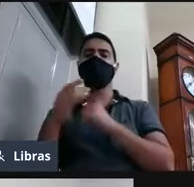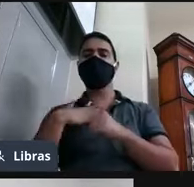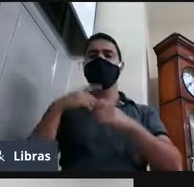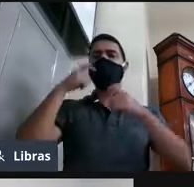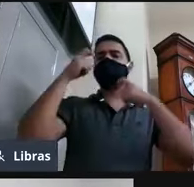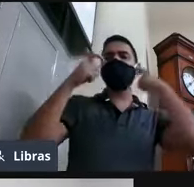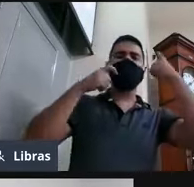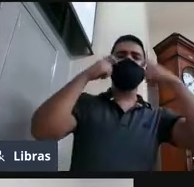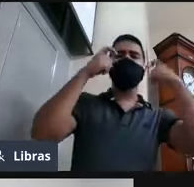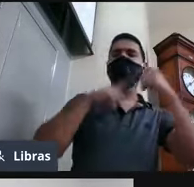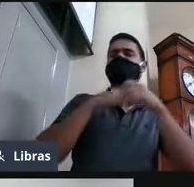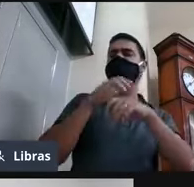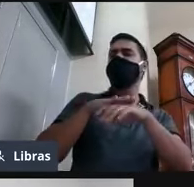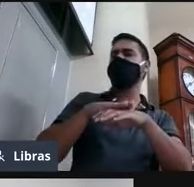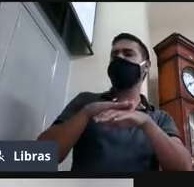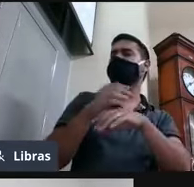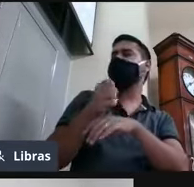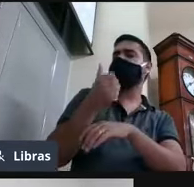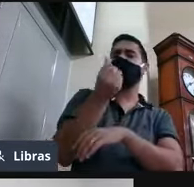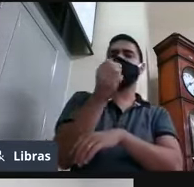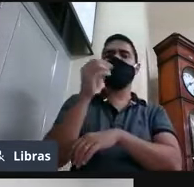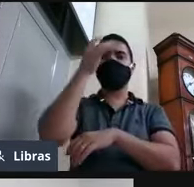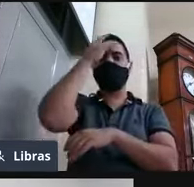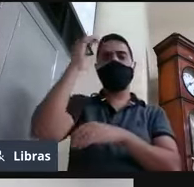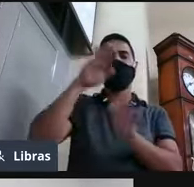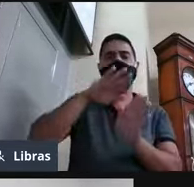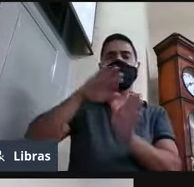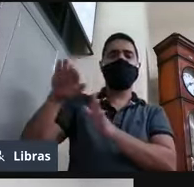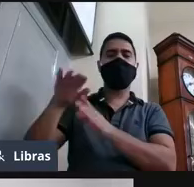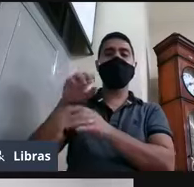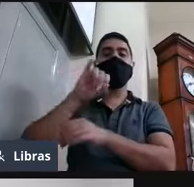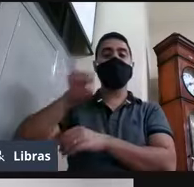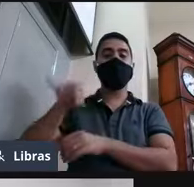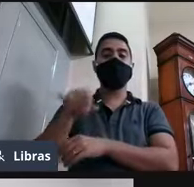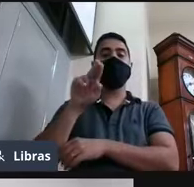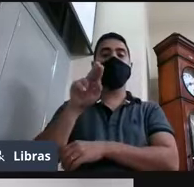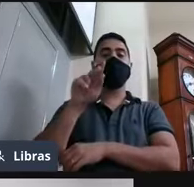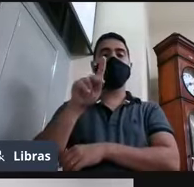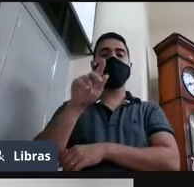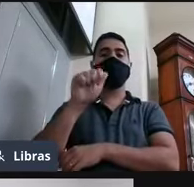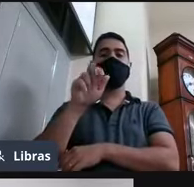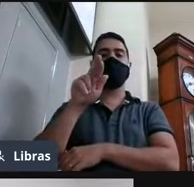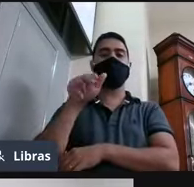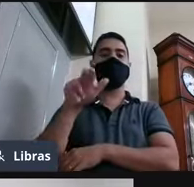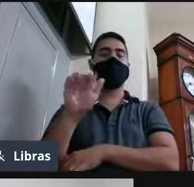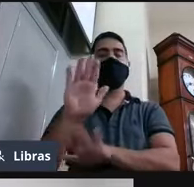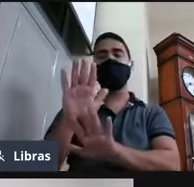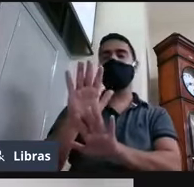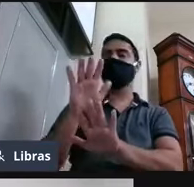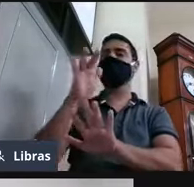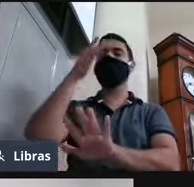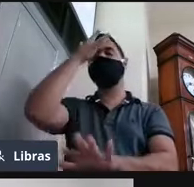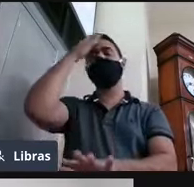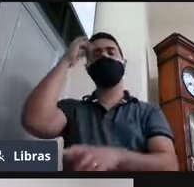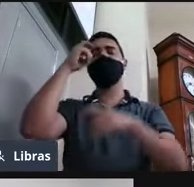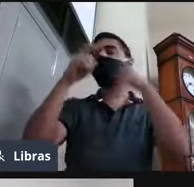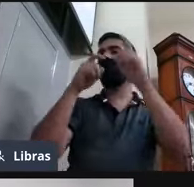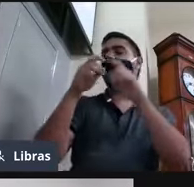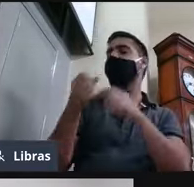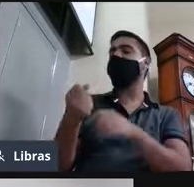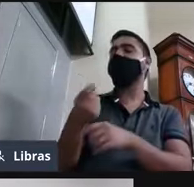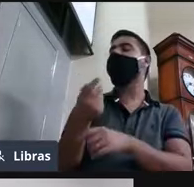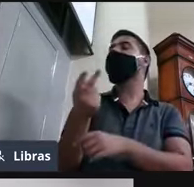de quase 60 pessoas em isolamento em Barão de Juparanã. Mas as pessoas estão preocupadas em dar preço no